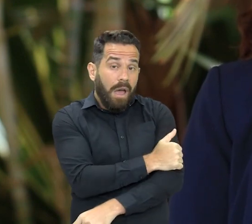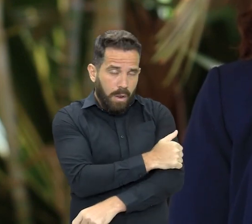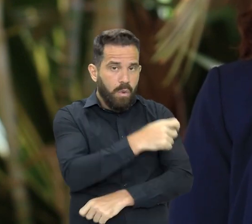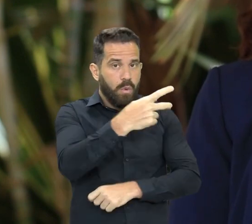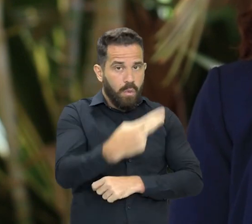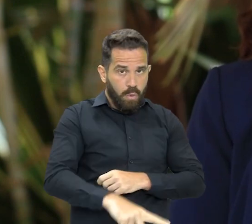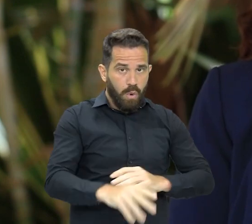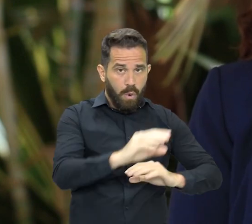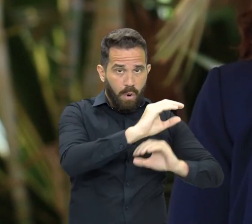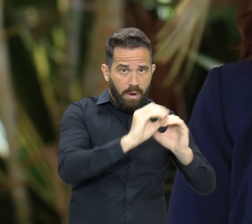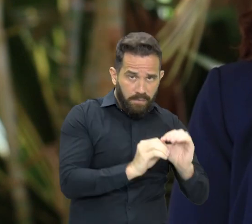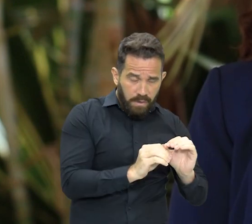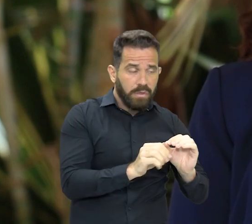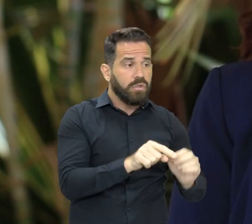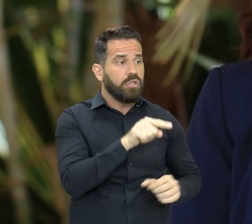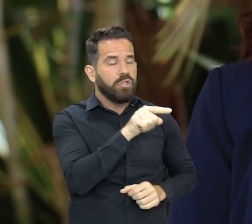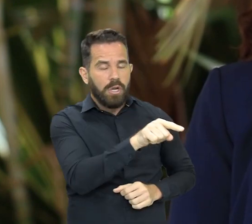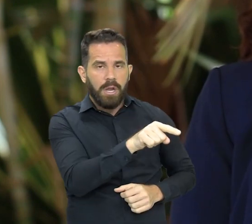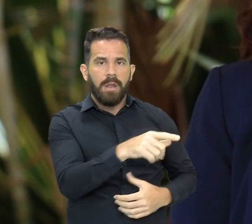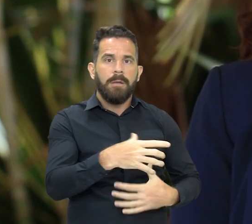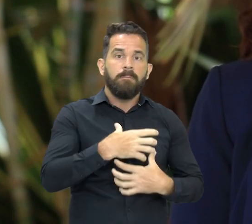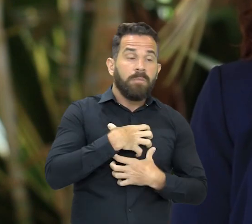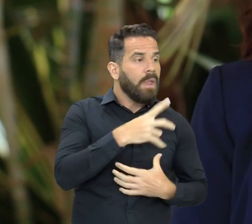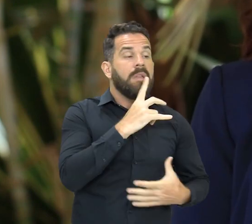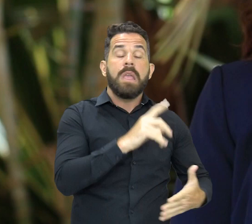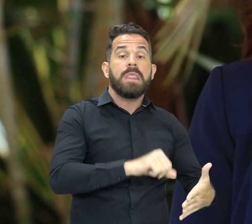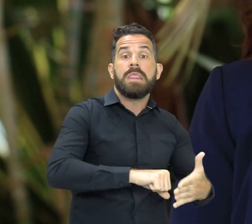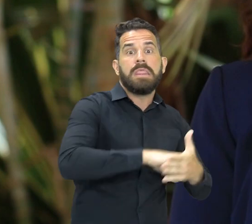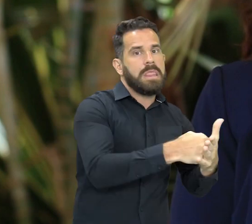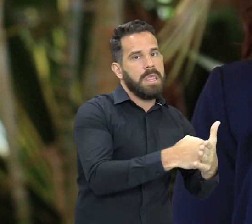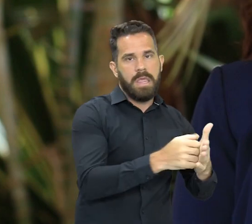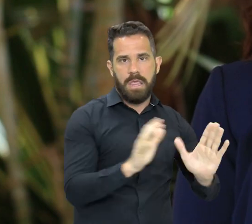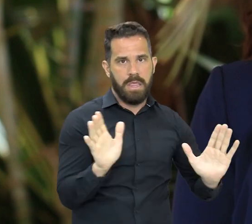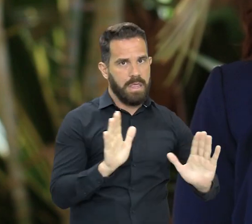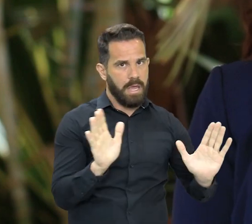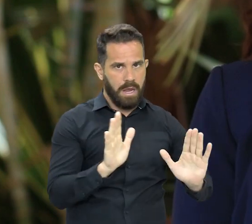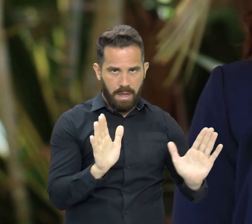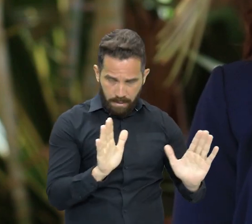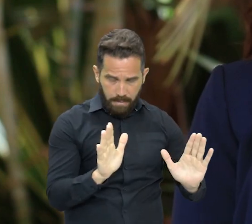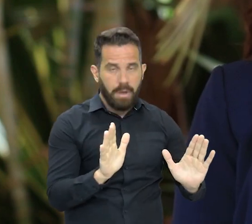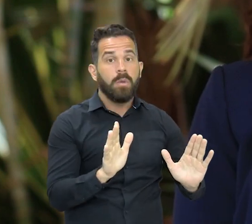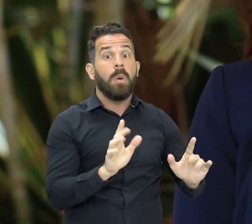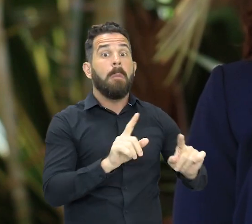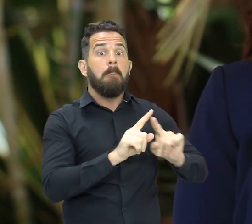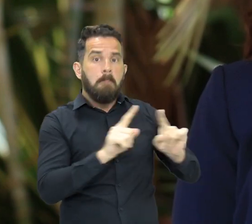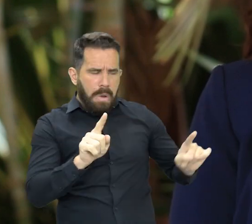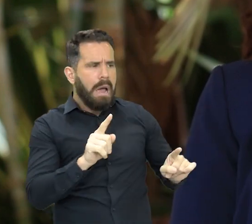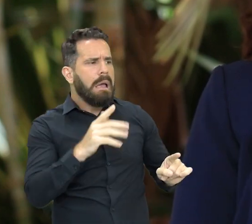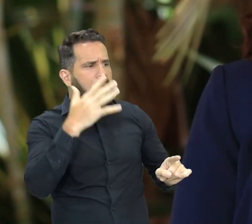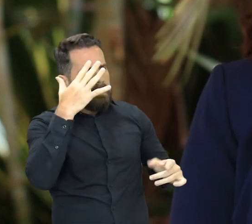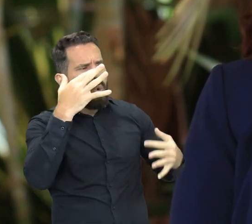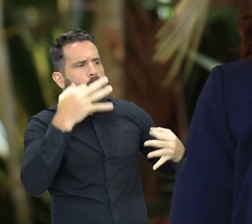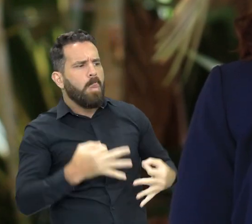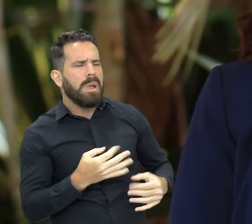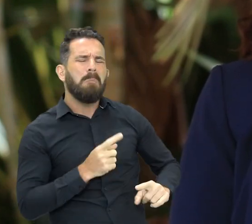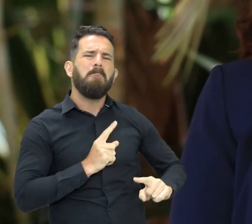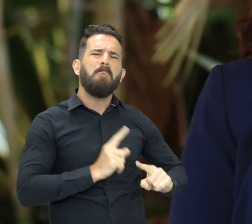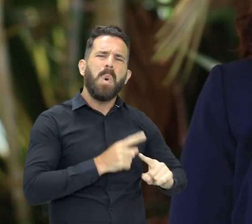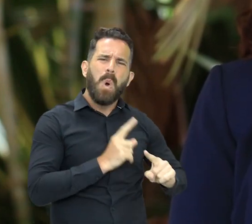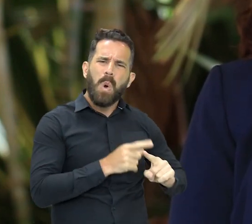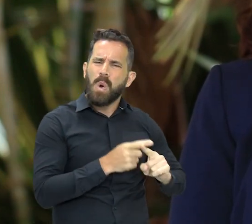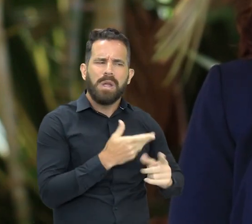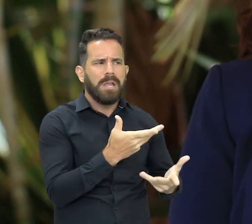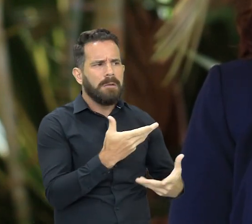estudante que não tinha realizado o processo de trancamento e nós